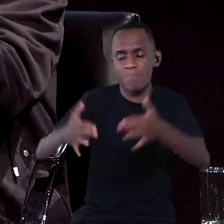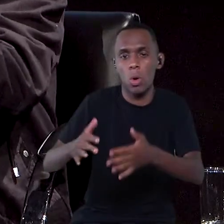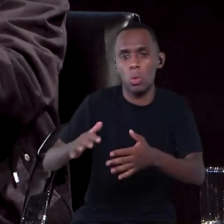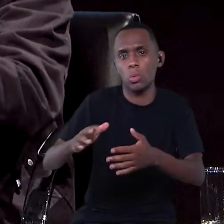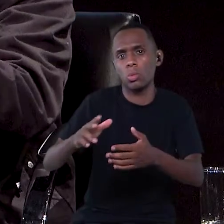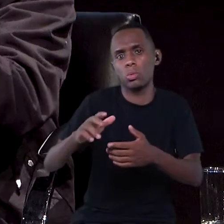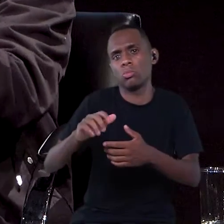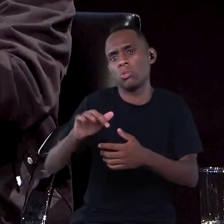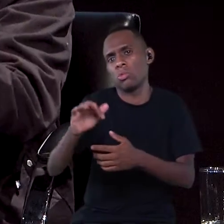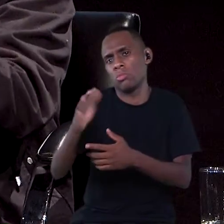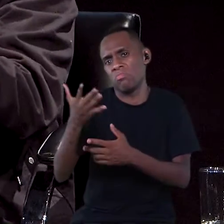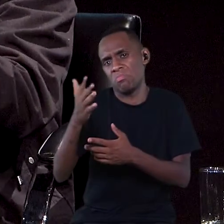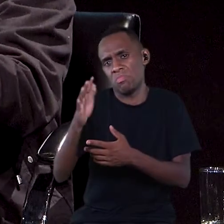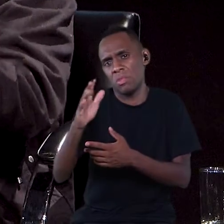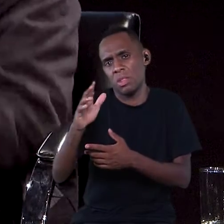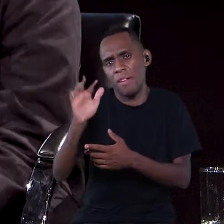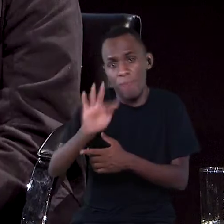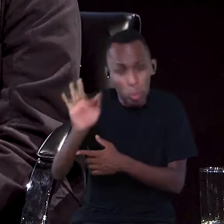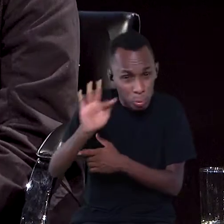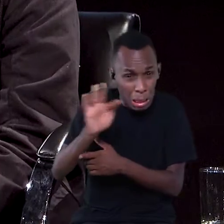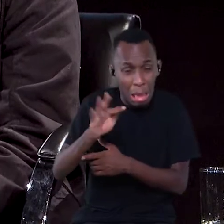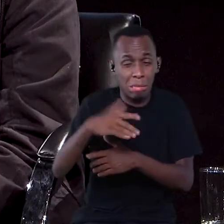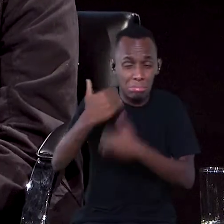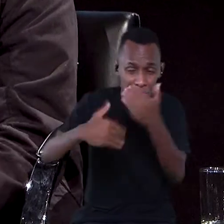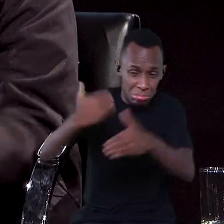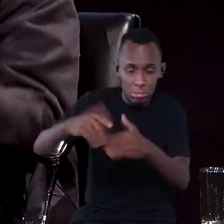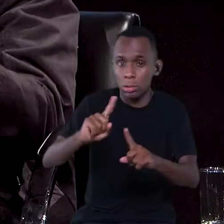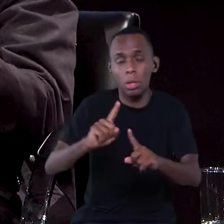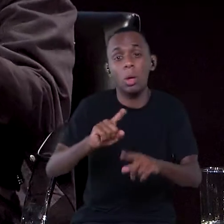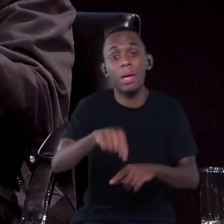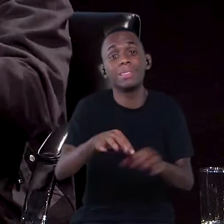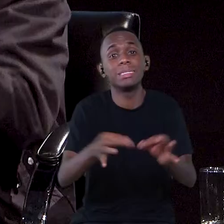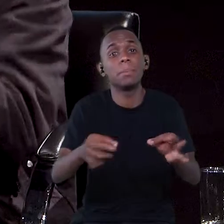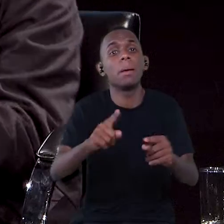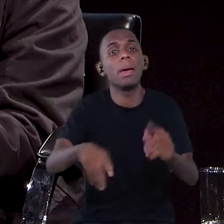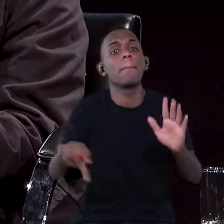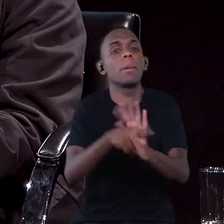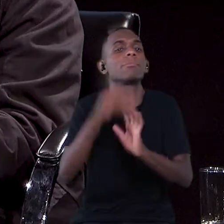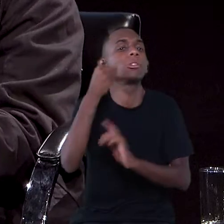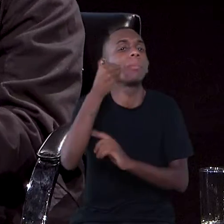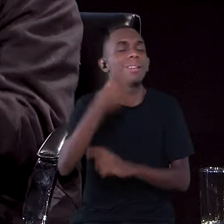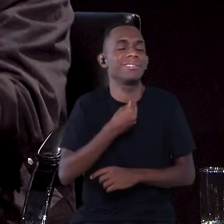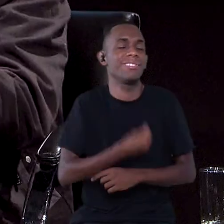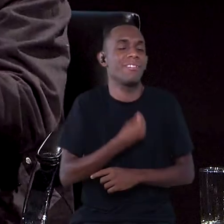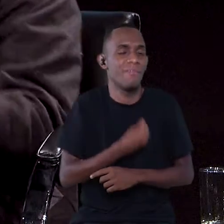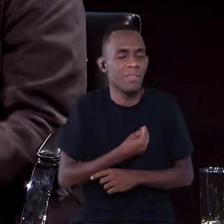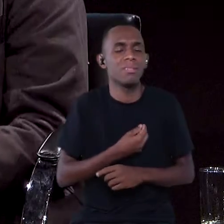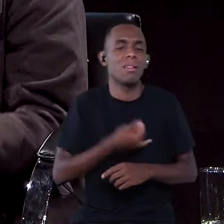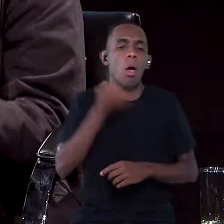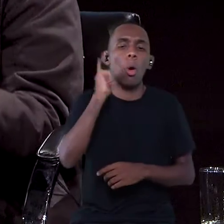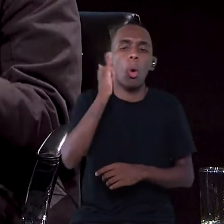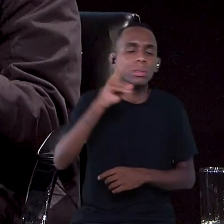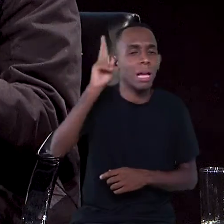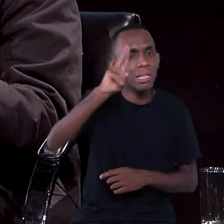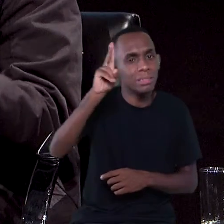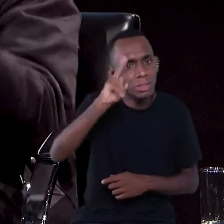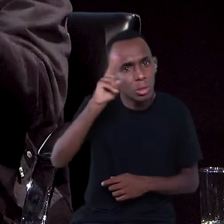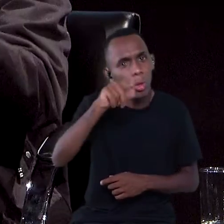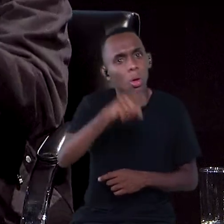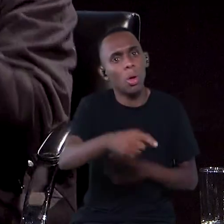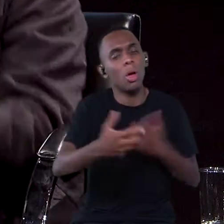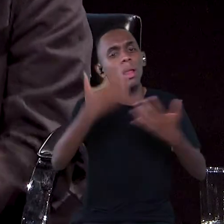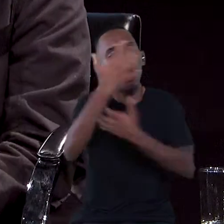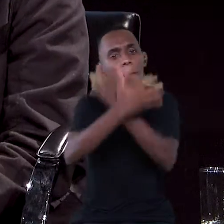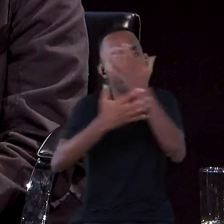tem na literatura escrita, formação de leitura, de autor, leitor e público, mas essa literatura da vida convivial. A história contada, a